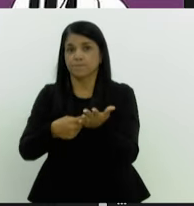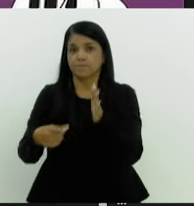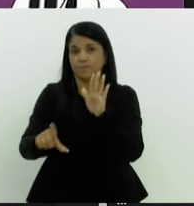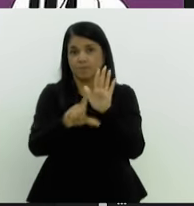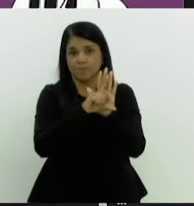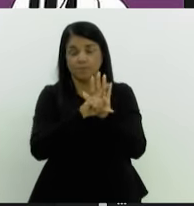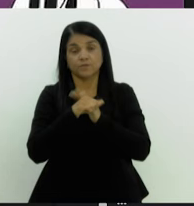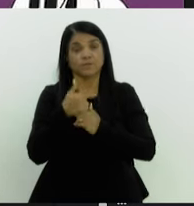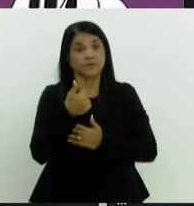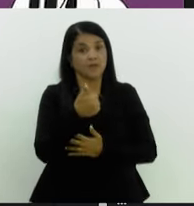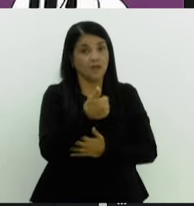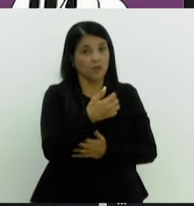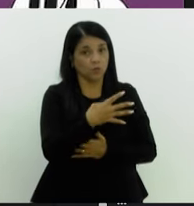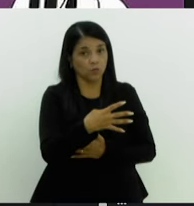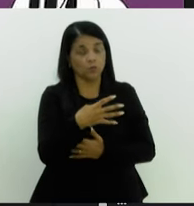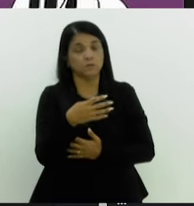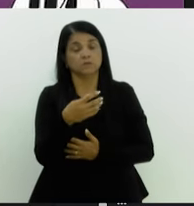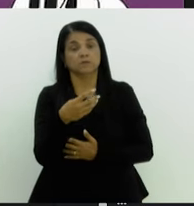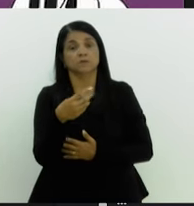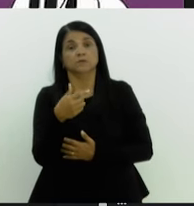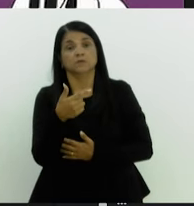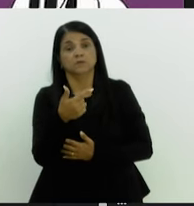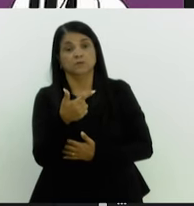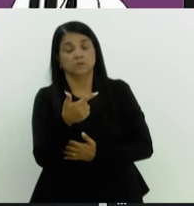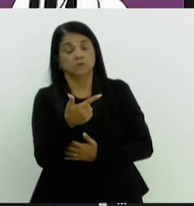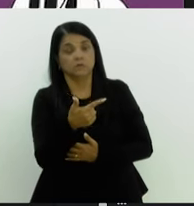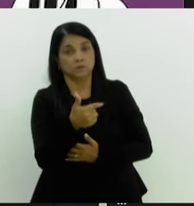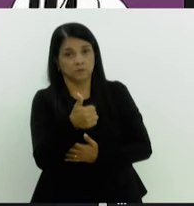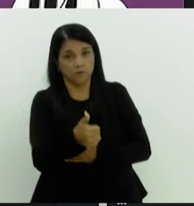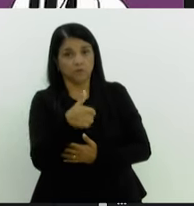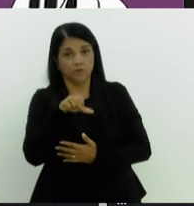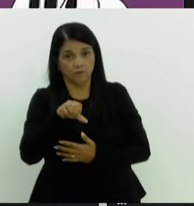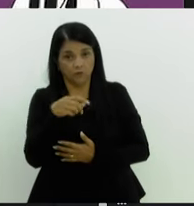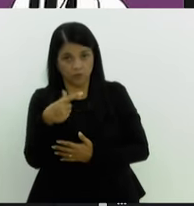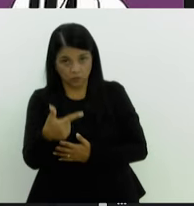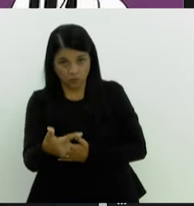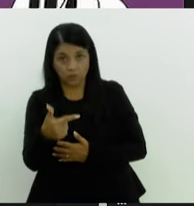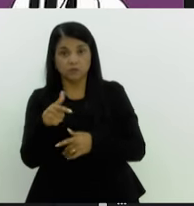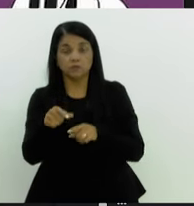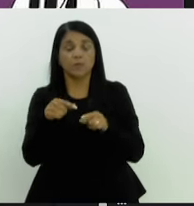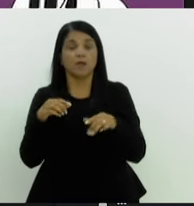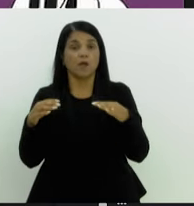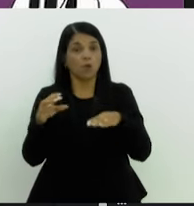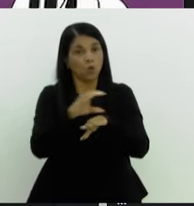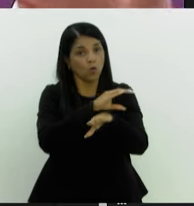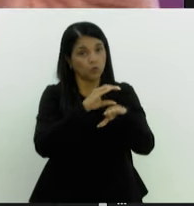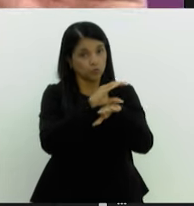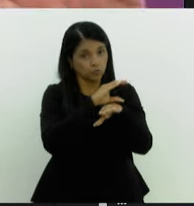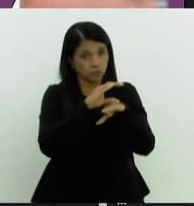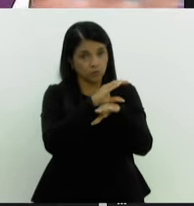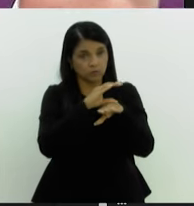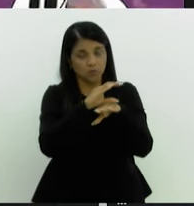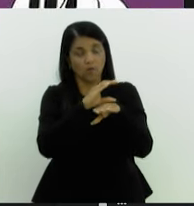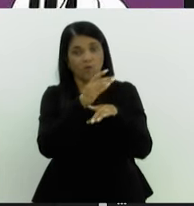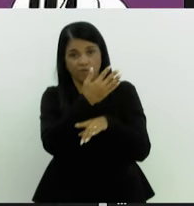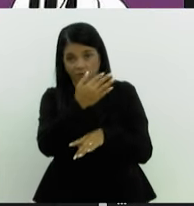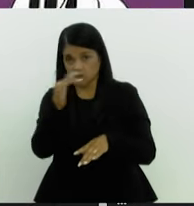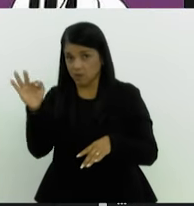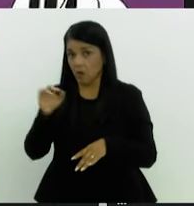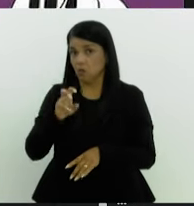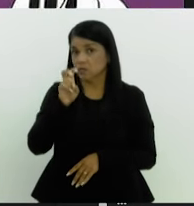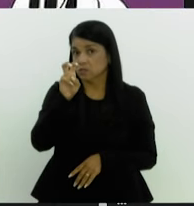1492 trouxe essa atribuição PR os partidos a Constituição Federal estabelece que pelo menos